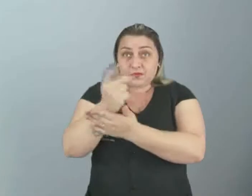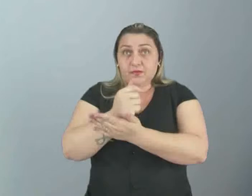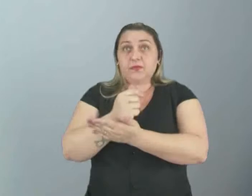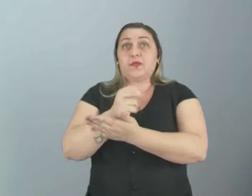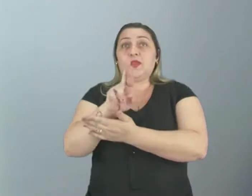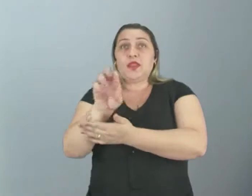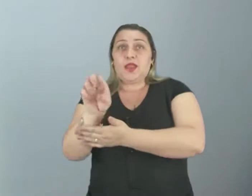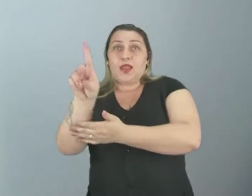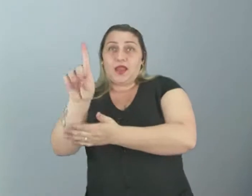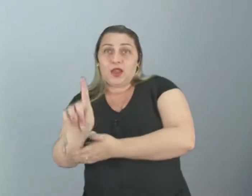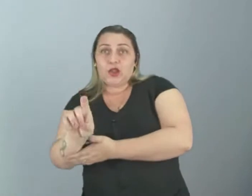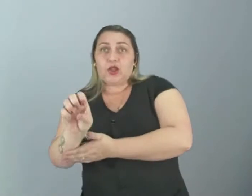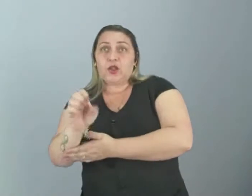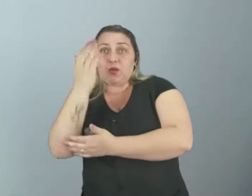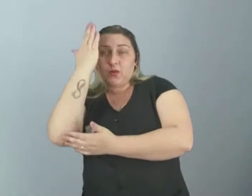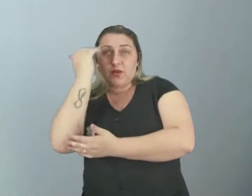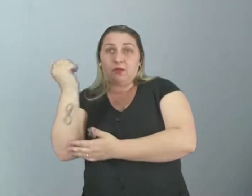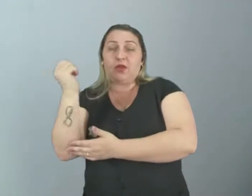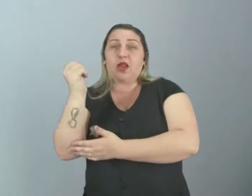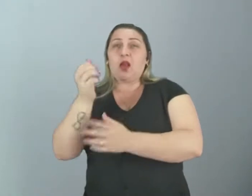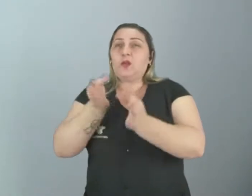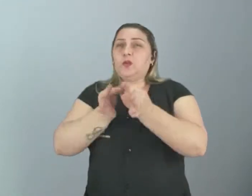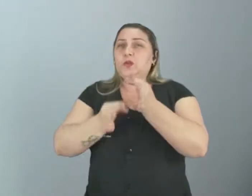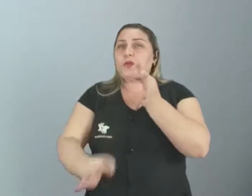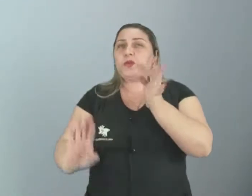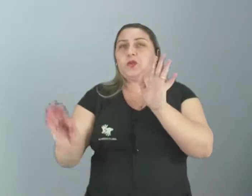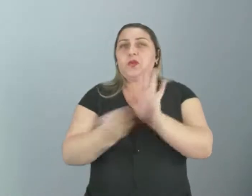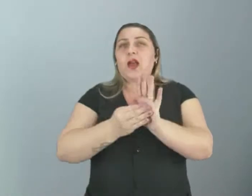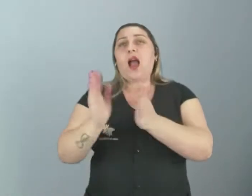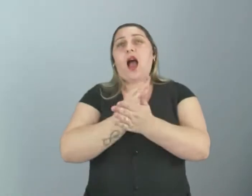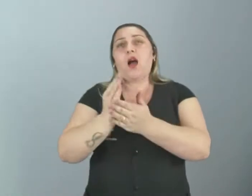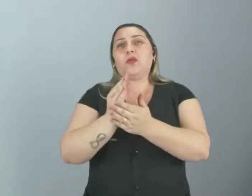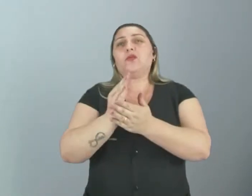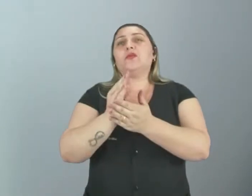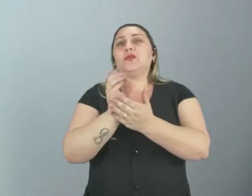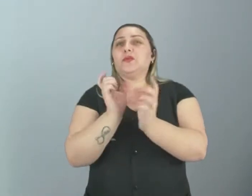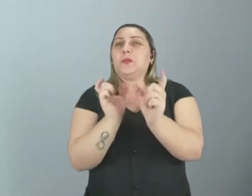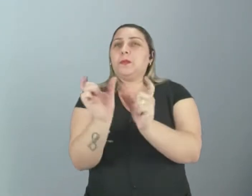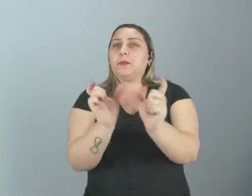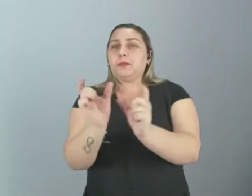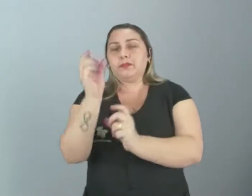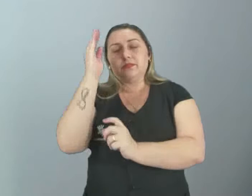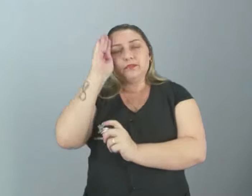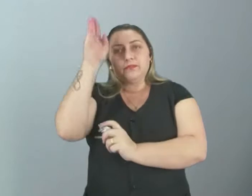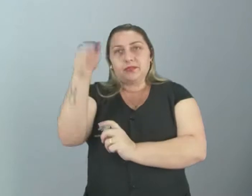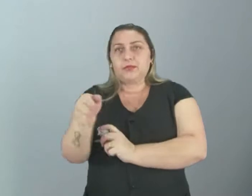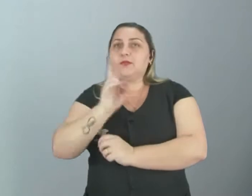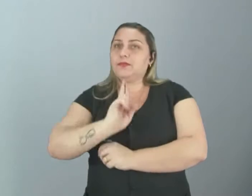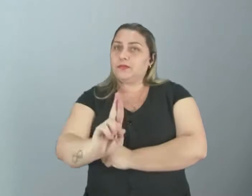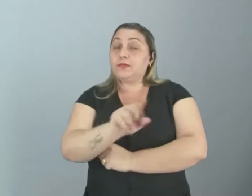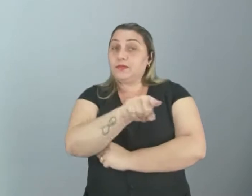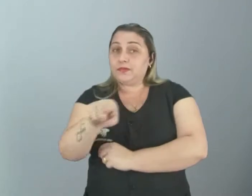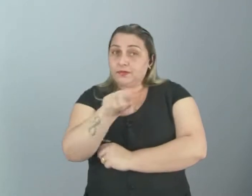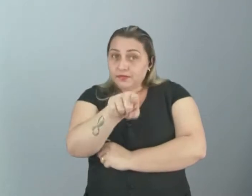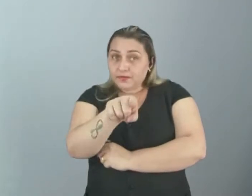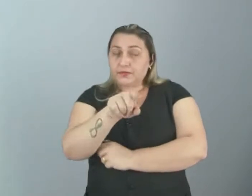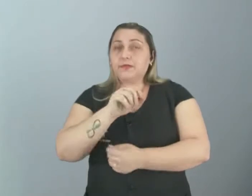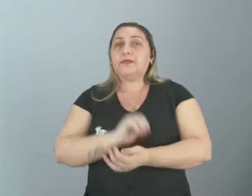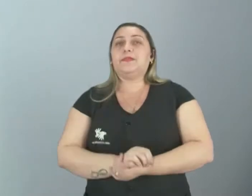dessa entrevista. Como ela é um pouquinho longa, a gente não colocou toda, a gente pegou elementos principais que podem dar algumas respostas para